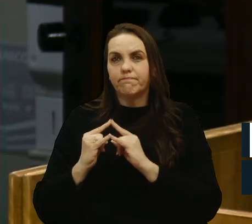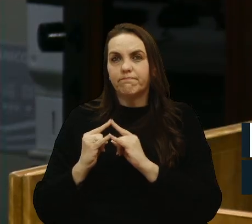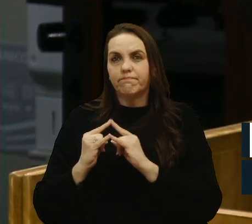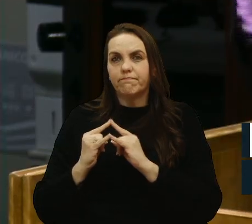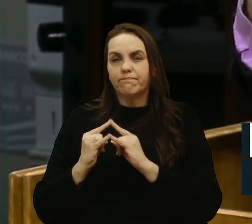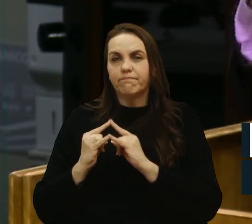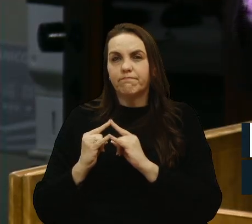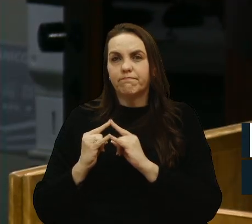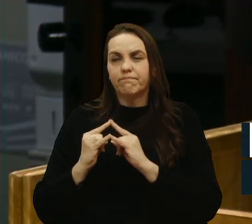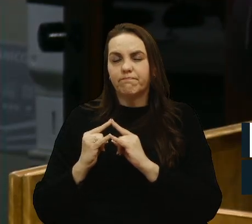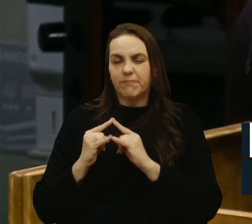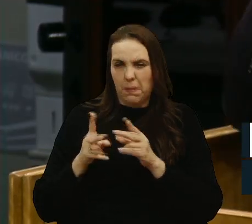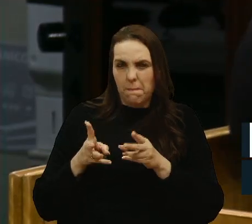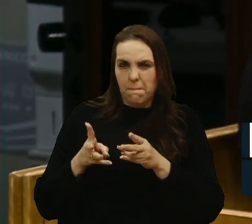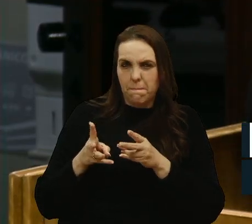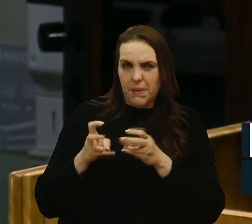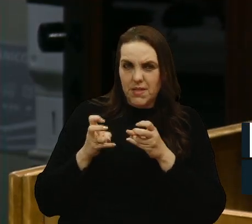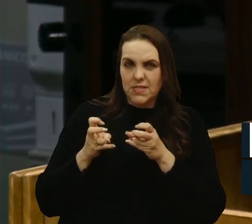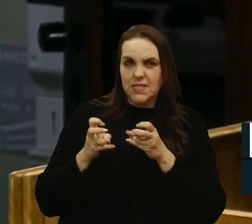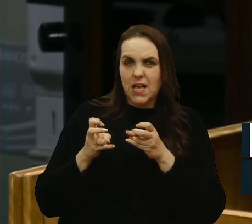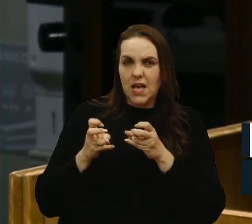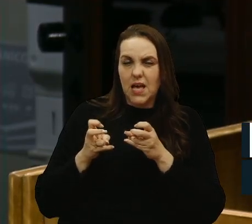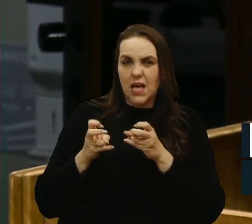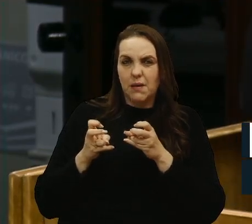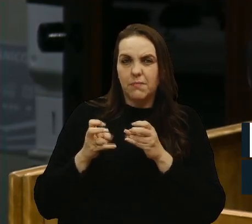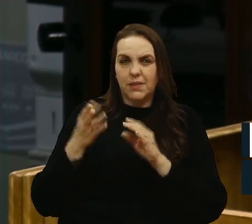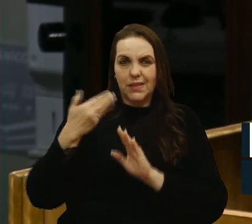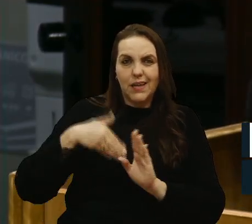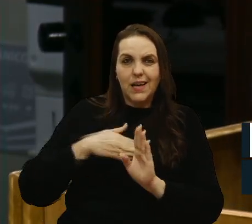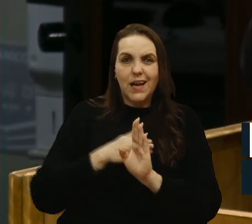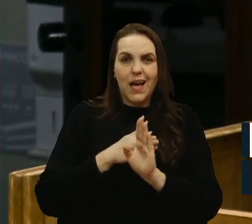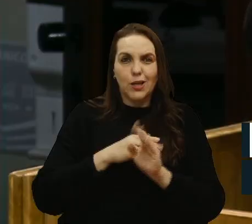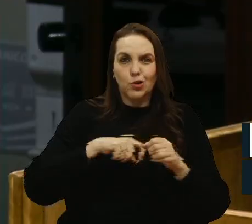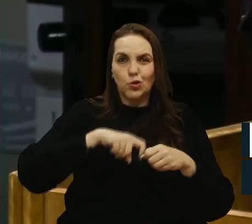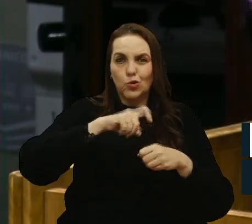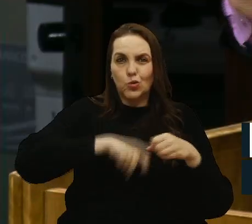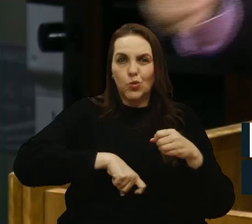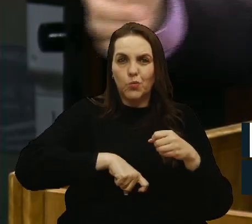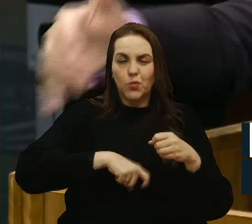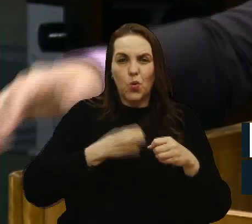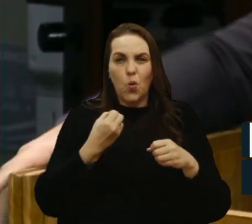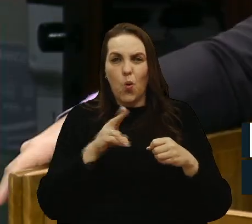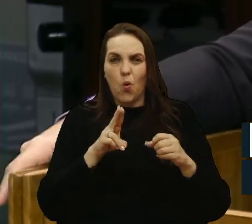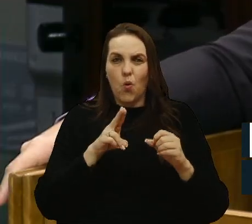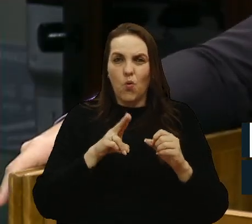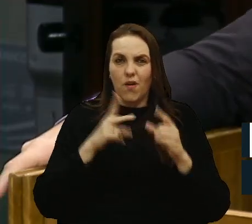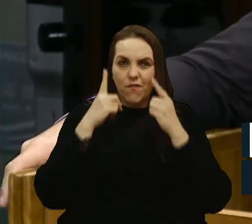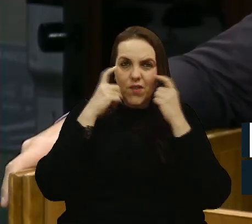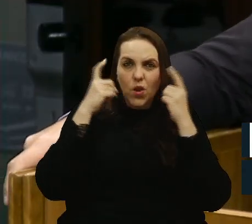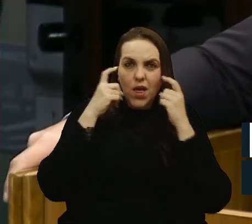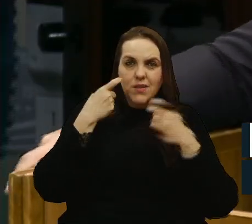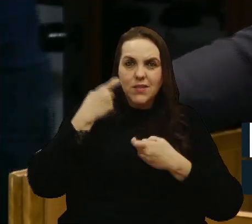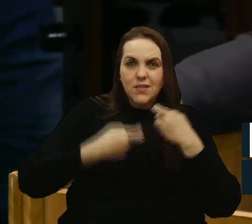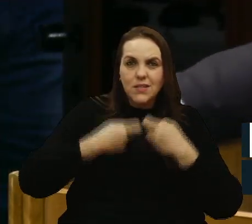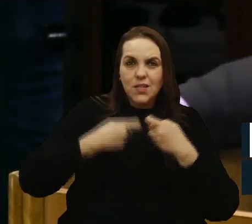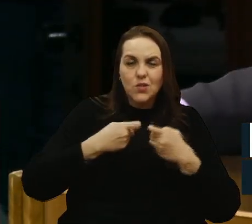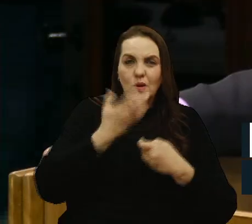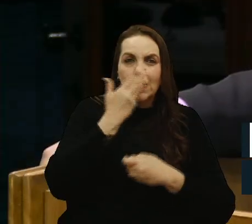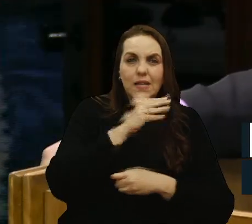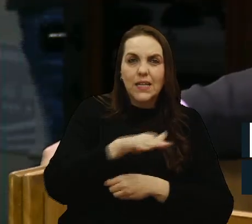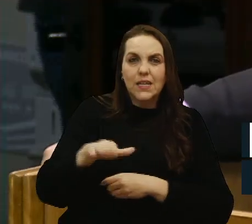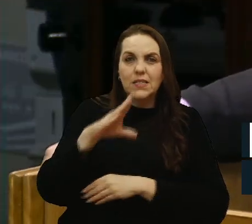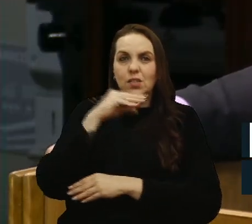que percebe um caso de estupro ou de violência sexual nas crianças e adolescentes?